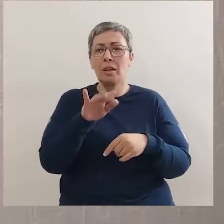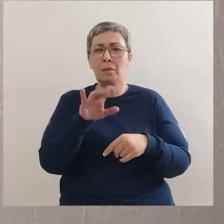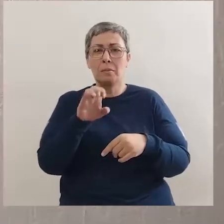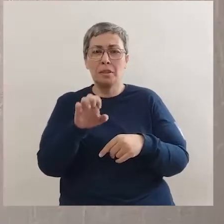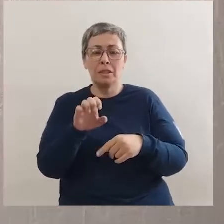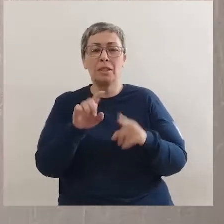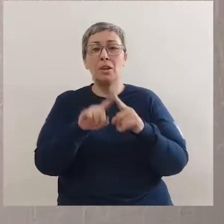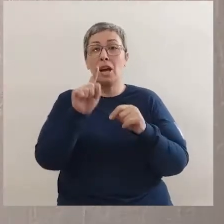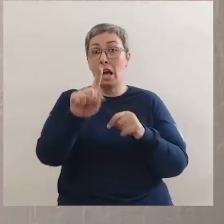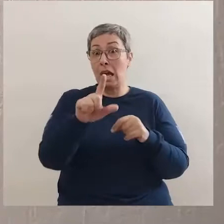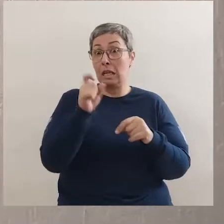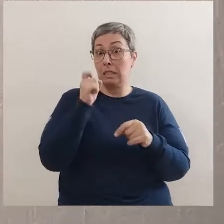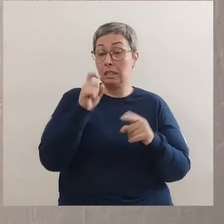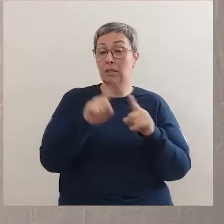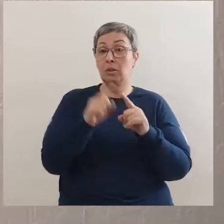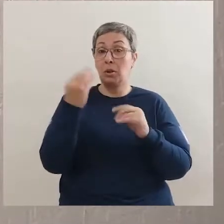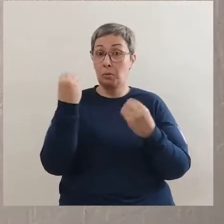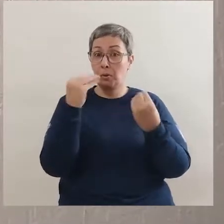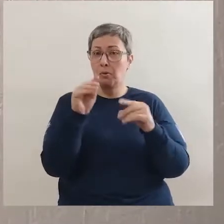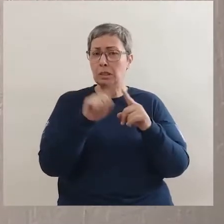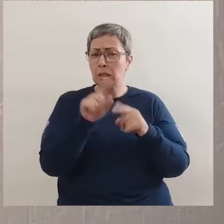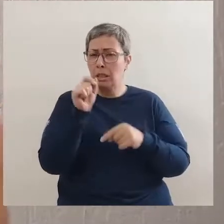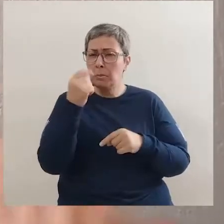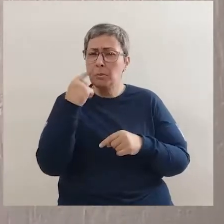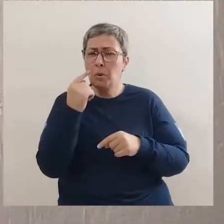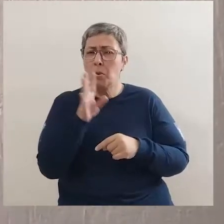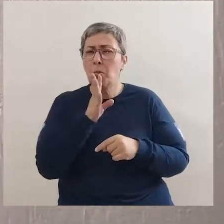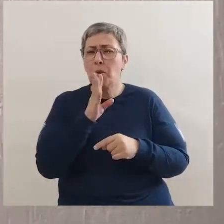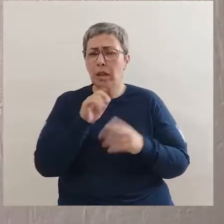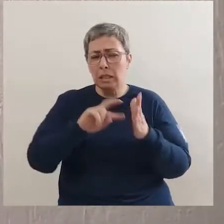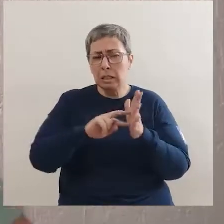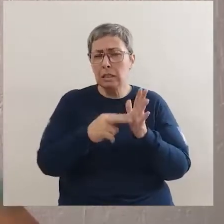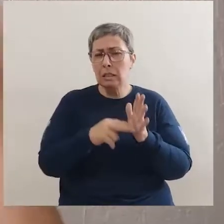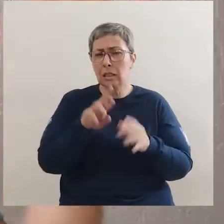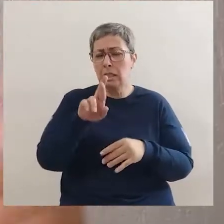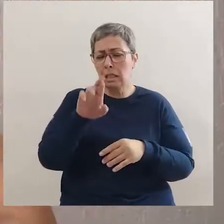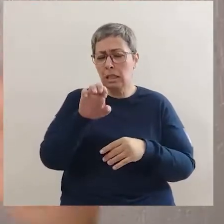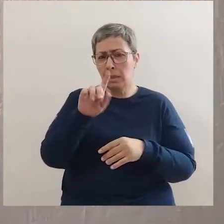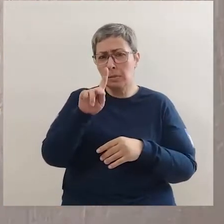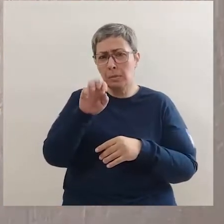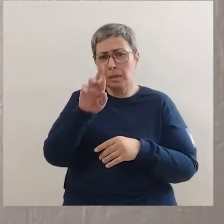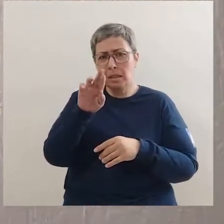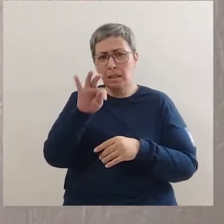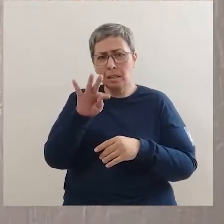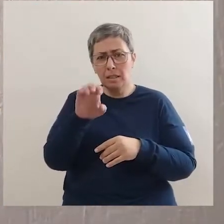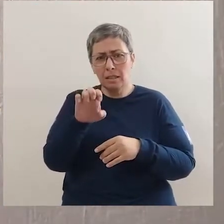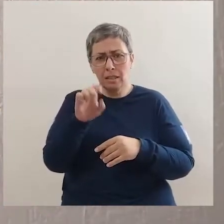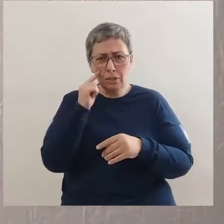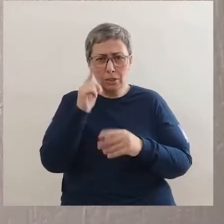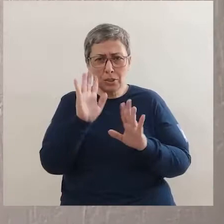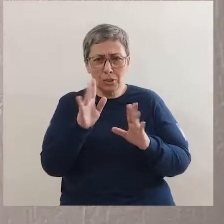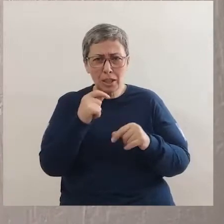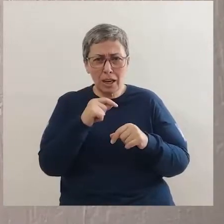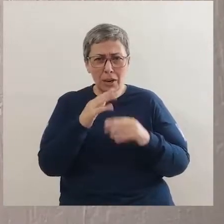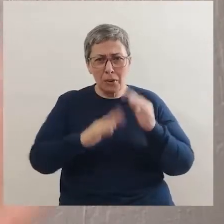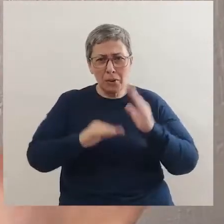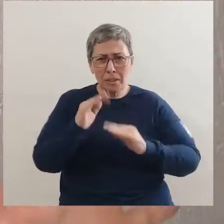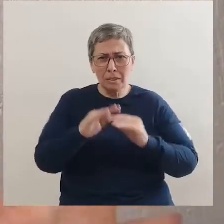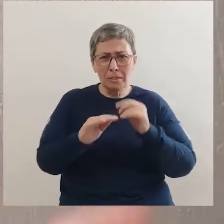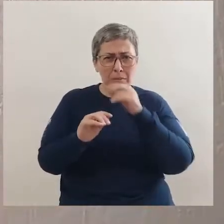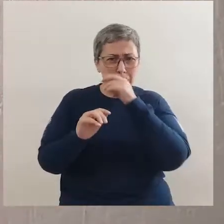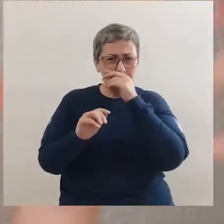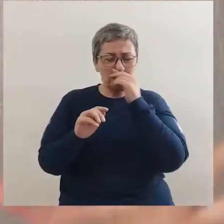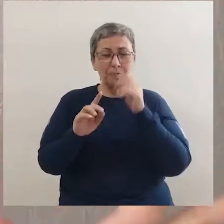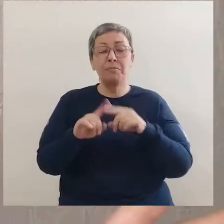de colocar, você sabe o que é um repente? Você conhece algum ou já participou, né? Já fez um repente? Bom,